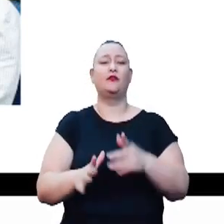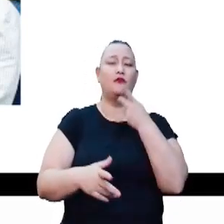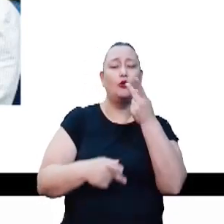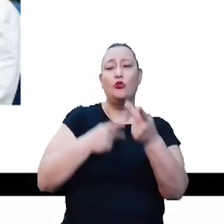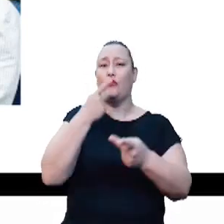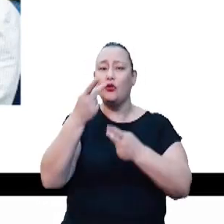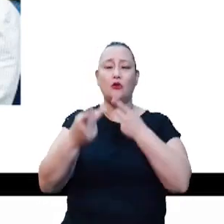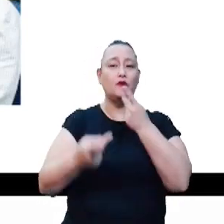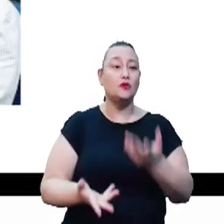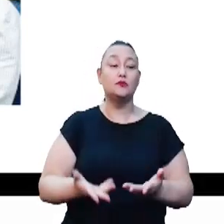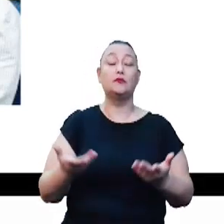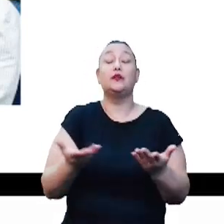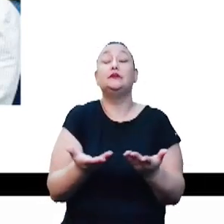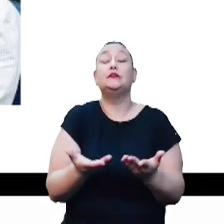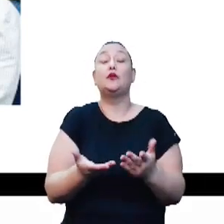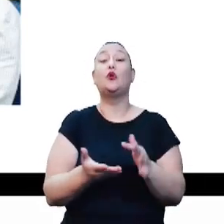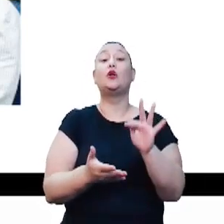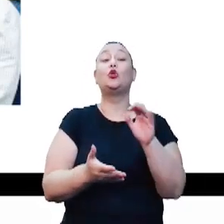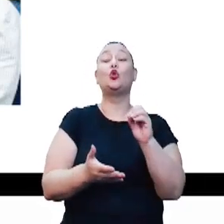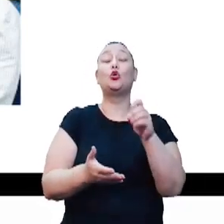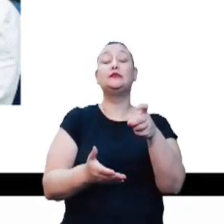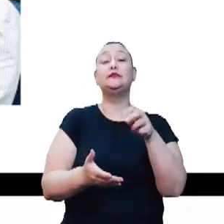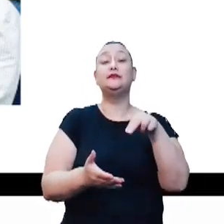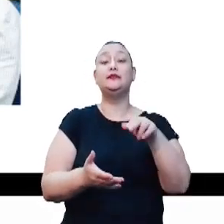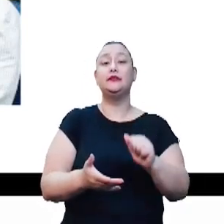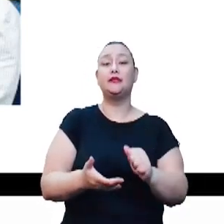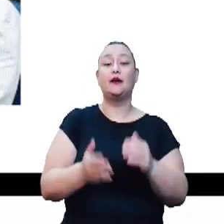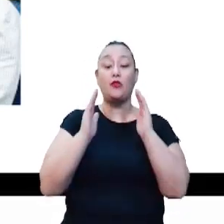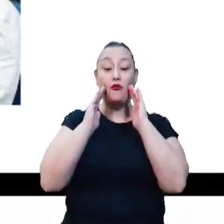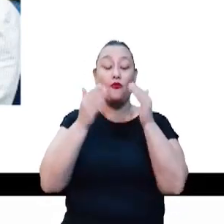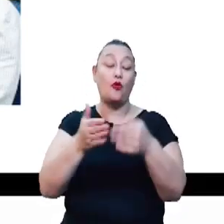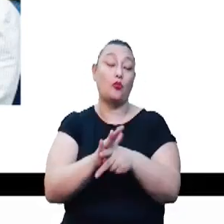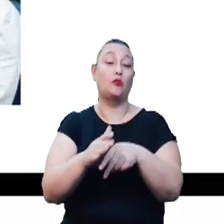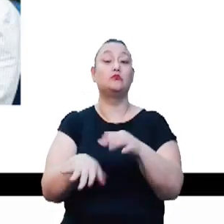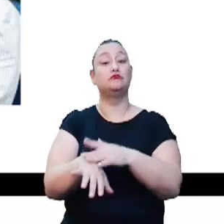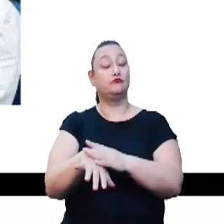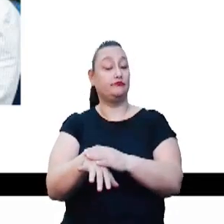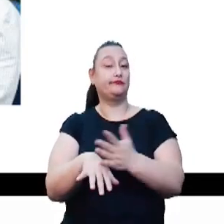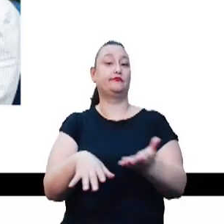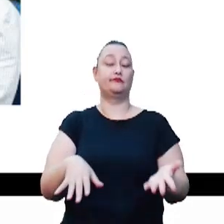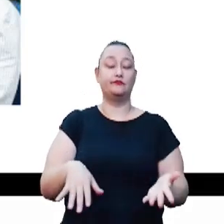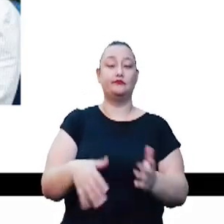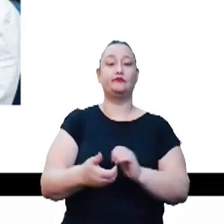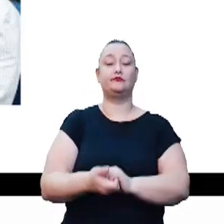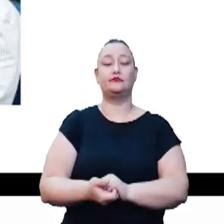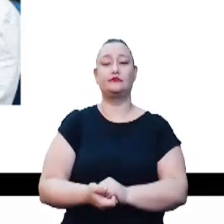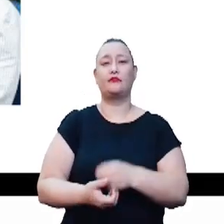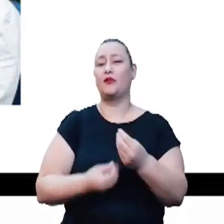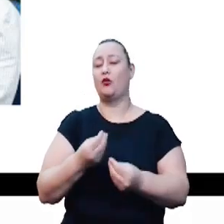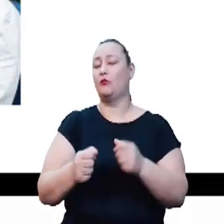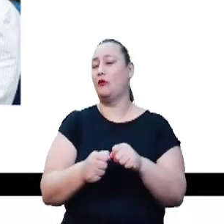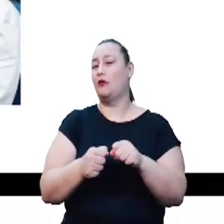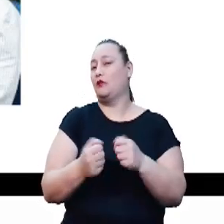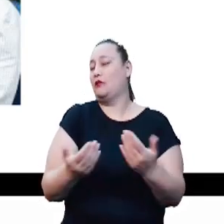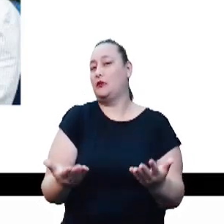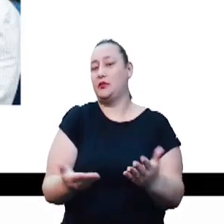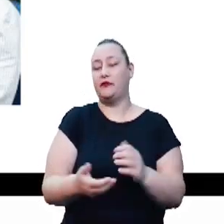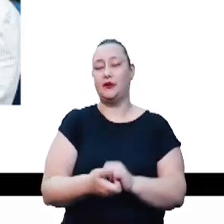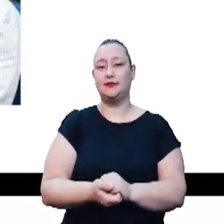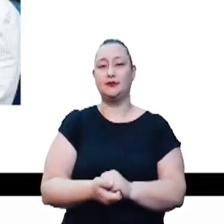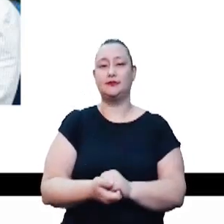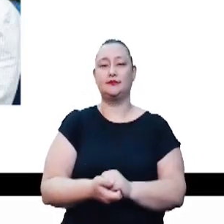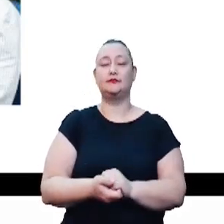falou, e a toxina botulínica nas paraparesias espásticas, né, em si, na doença mesmo, paraparesia espástica hereditária, e